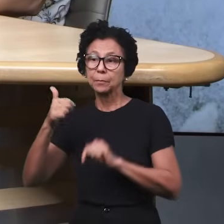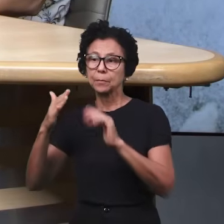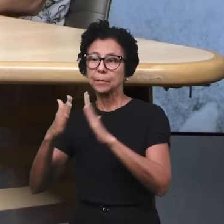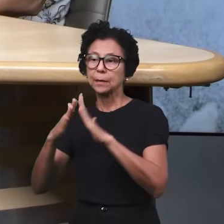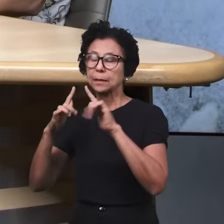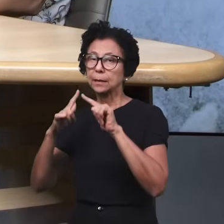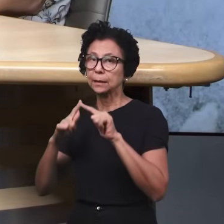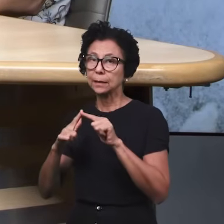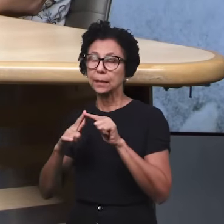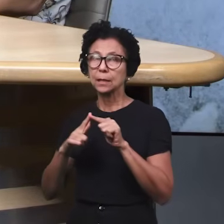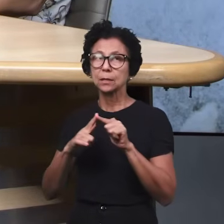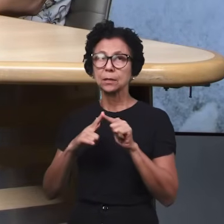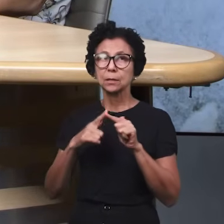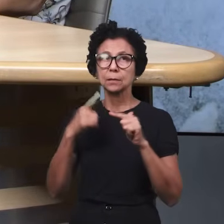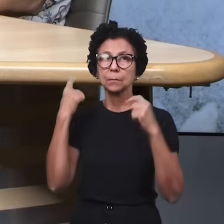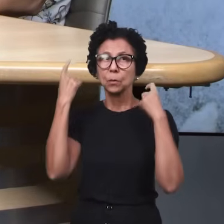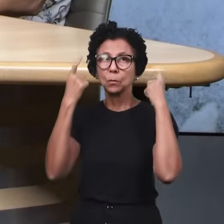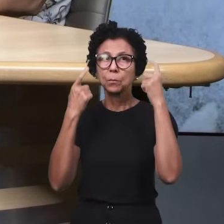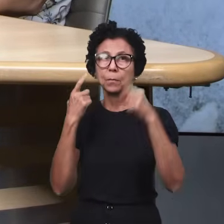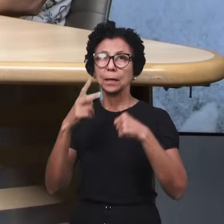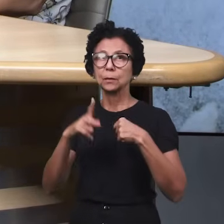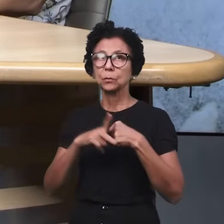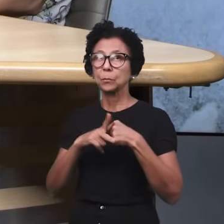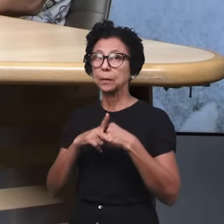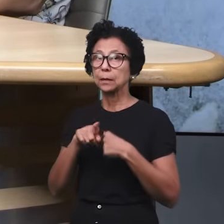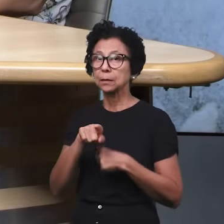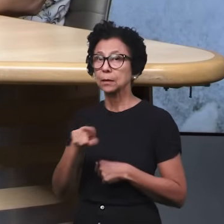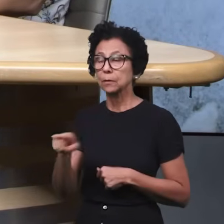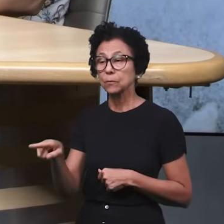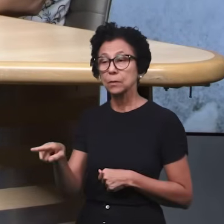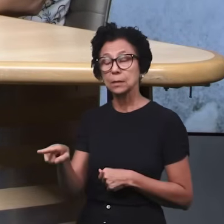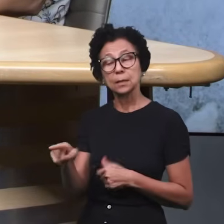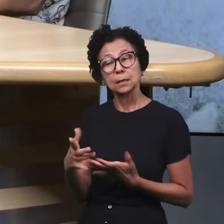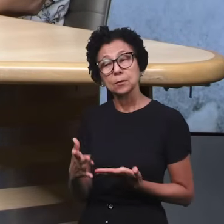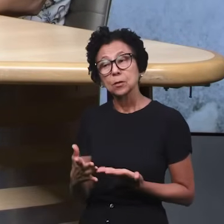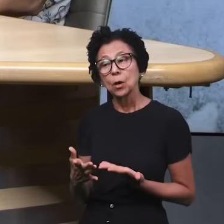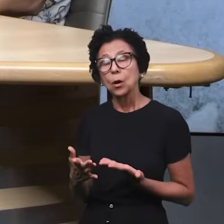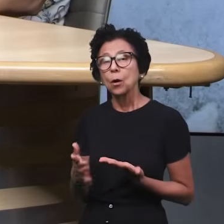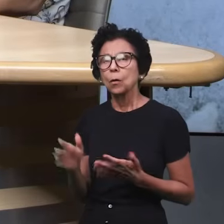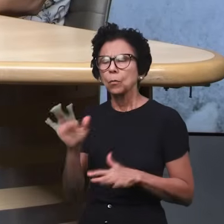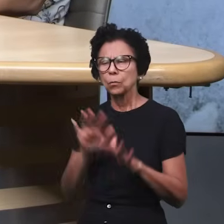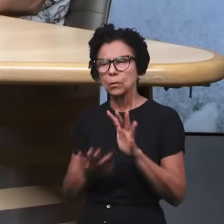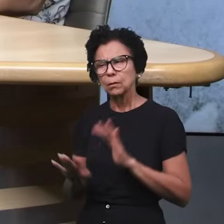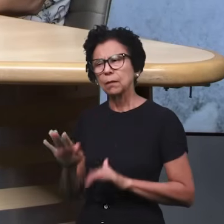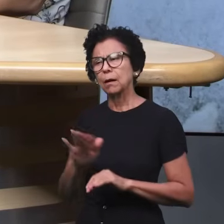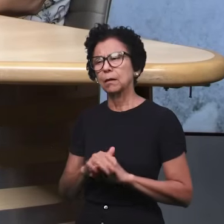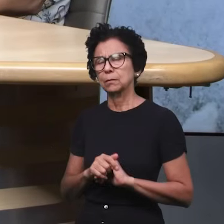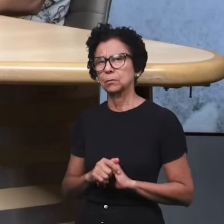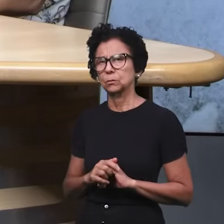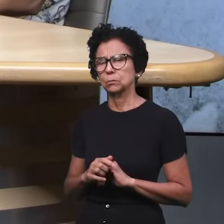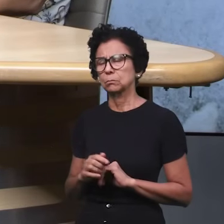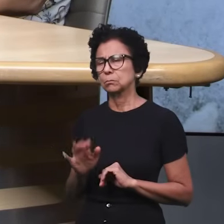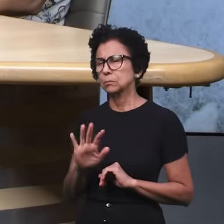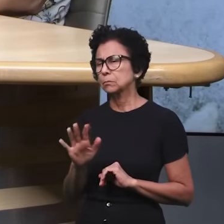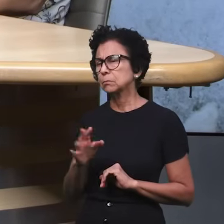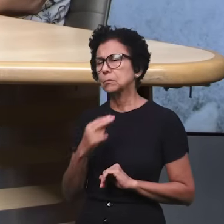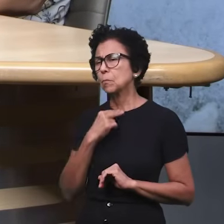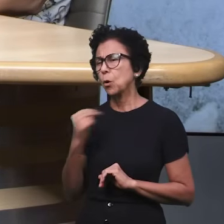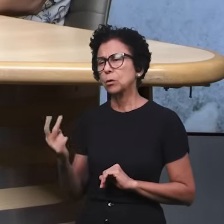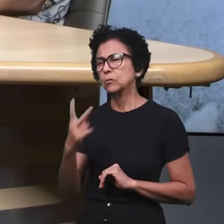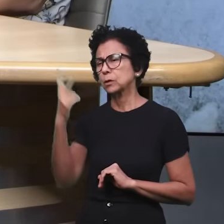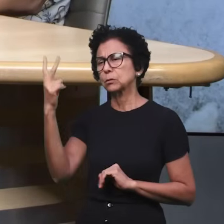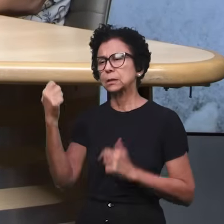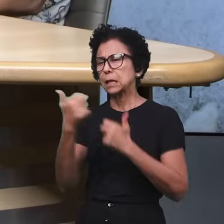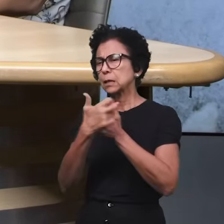a não valorizar aquilo que era aparente. E quando a gente analisa, vai estudar,